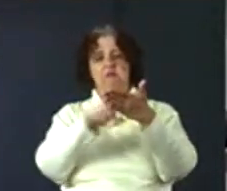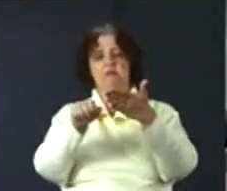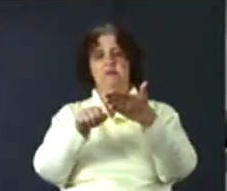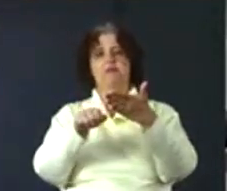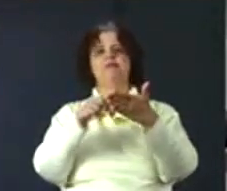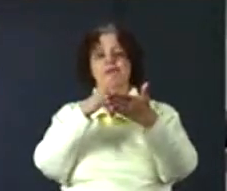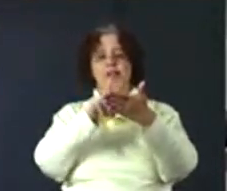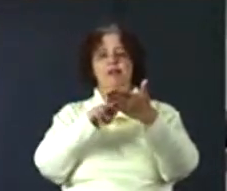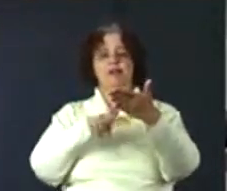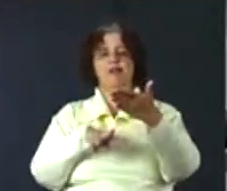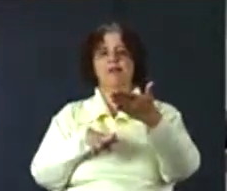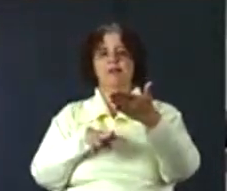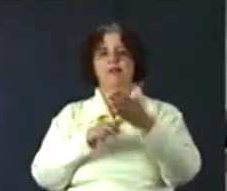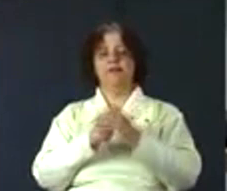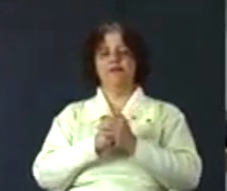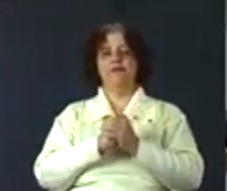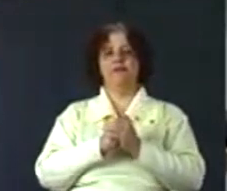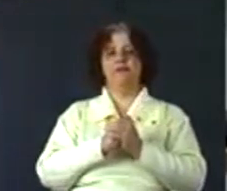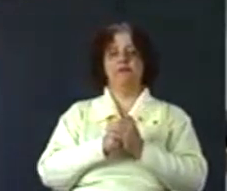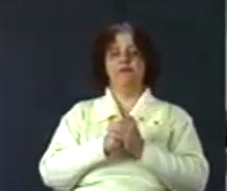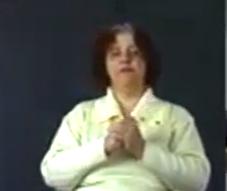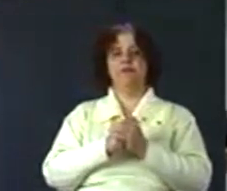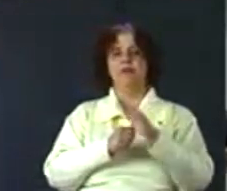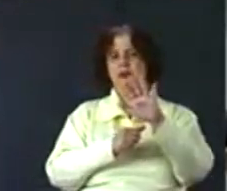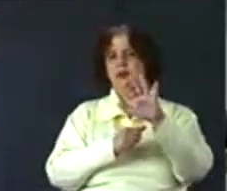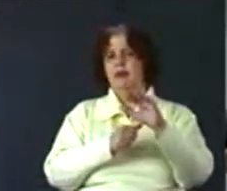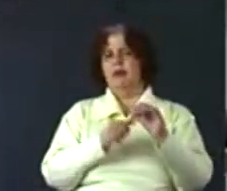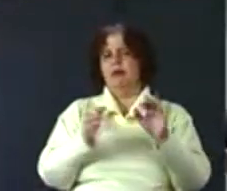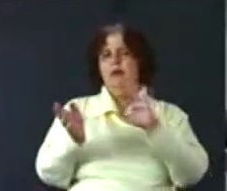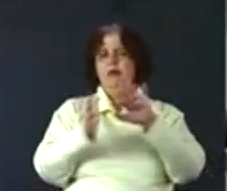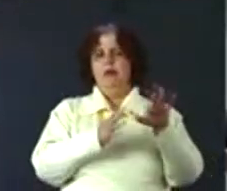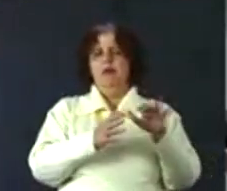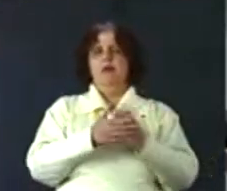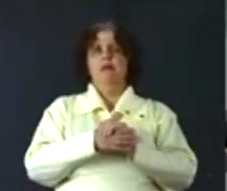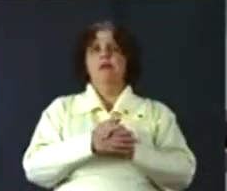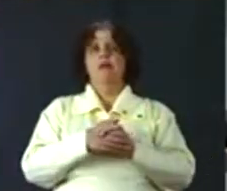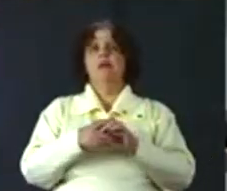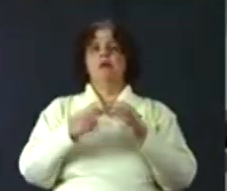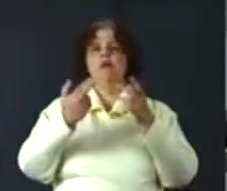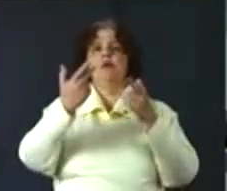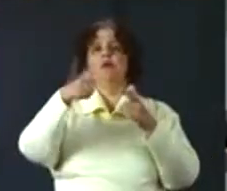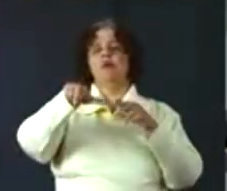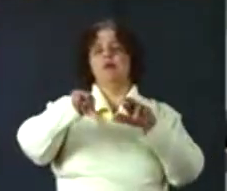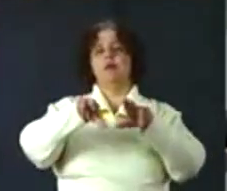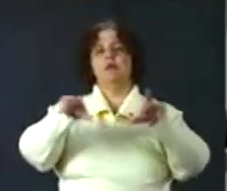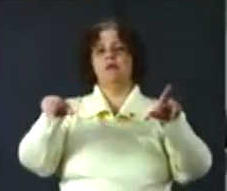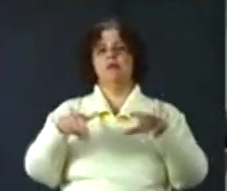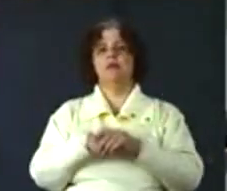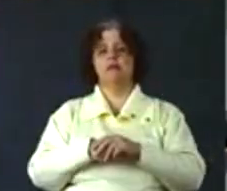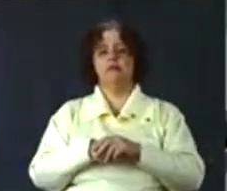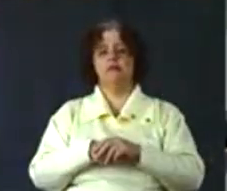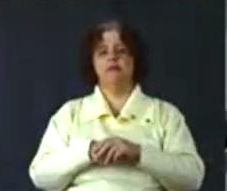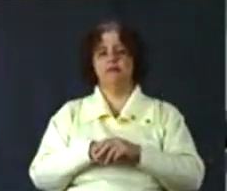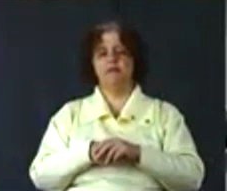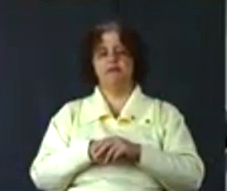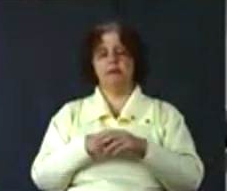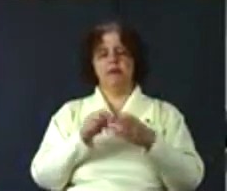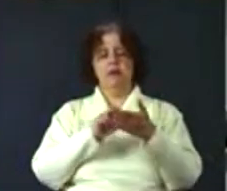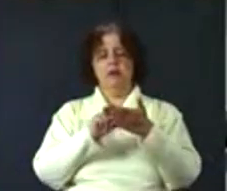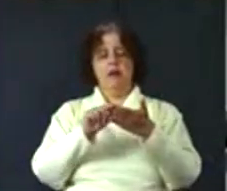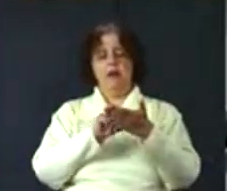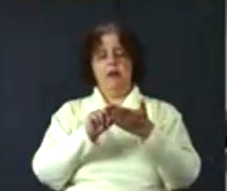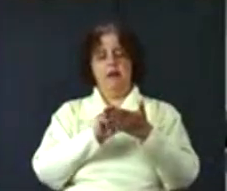à Filadélfia. Outra questão que me chama atenção é que é muito comum o Senhor usar a expressão, conheço as tuas